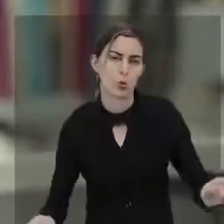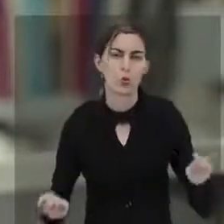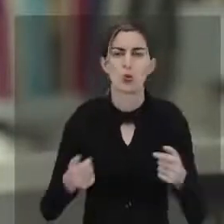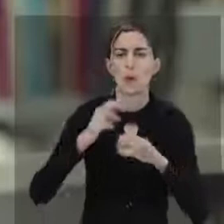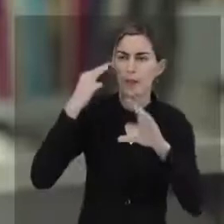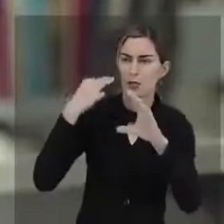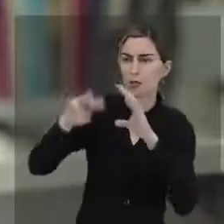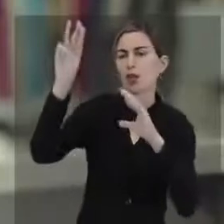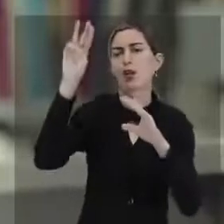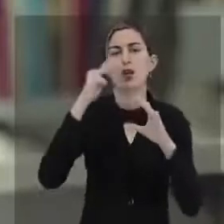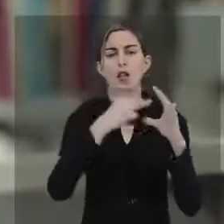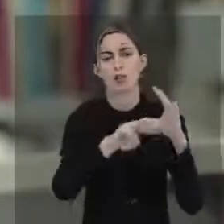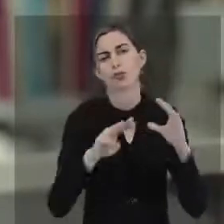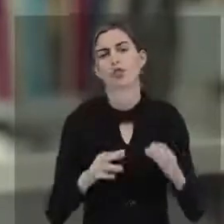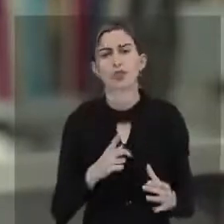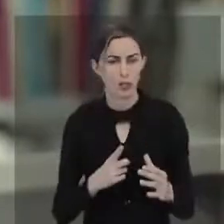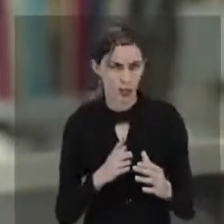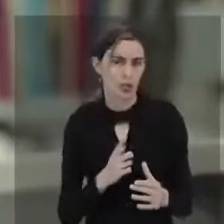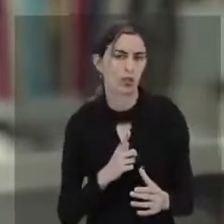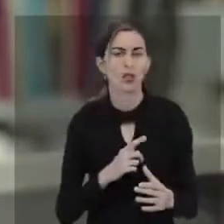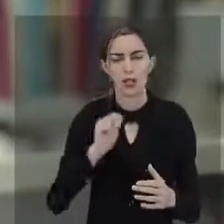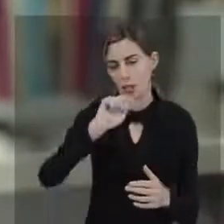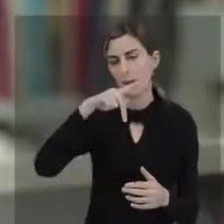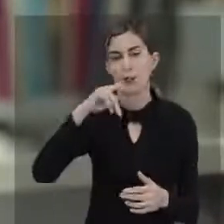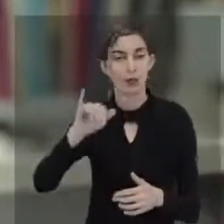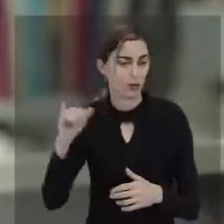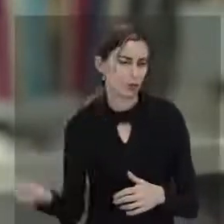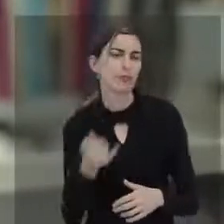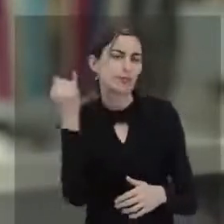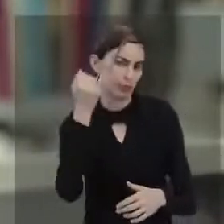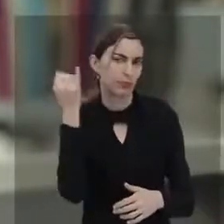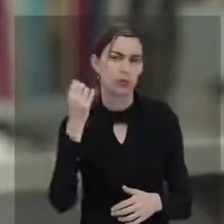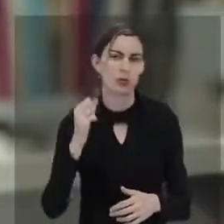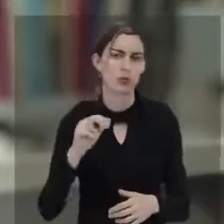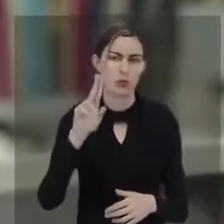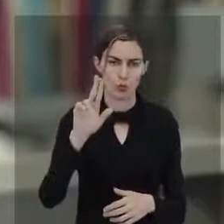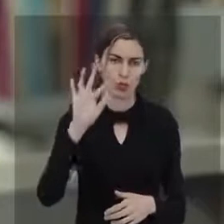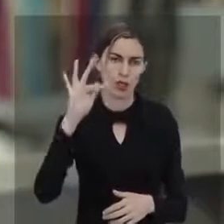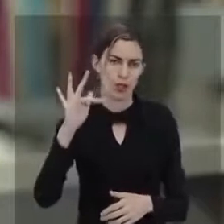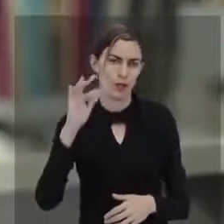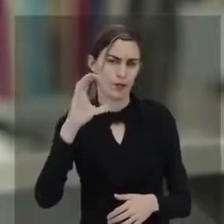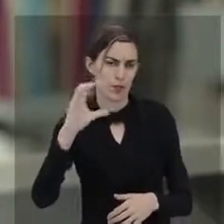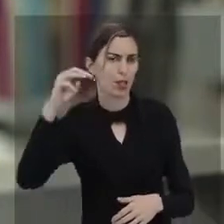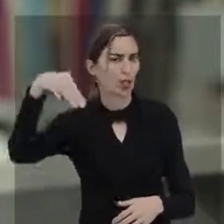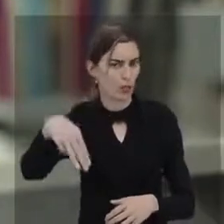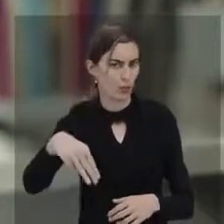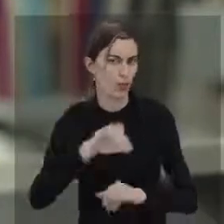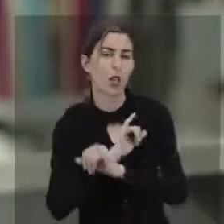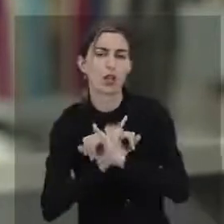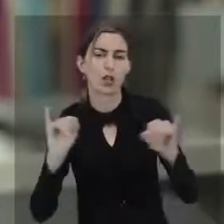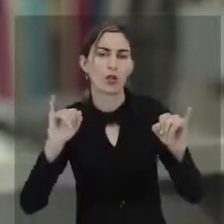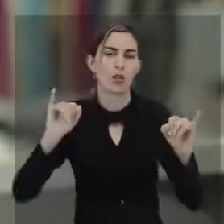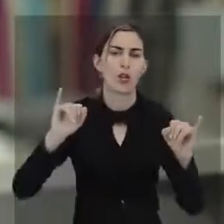ser com mensagem, enfim. Existe essa API aí que é bem importante, o FCM, para notificar o usuário